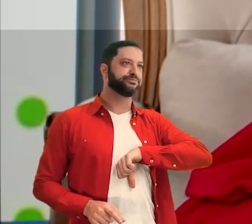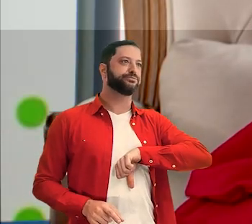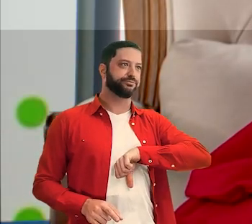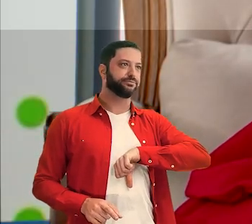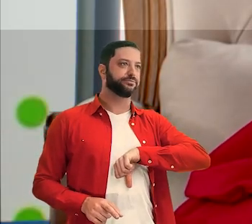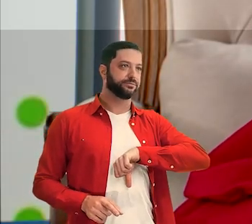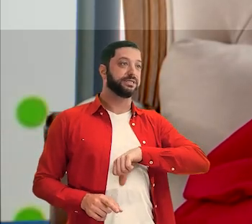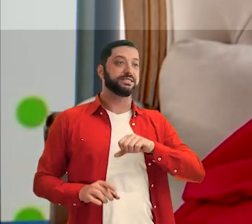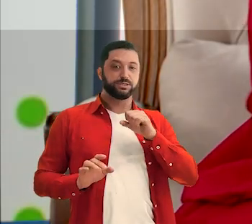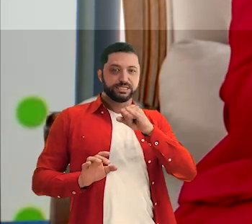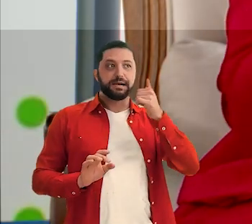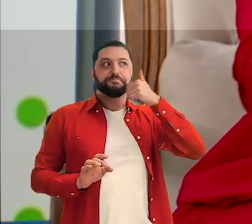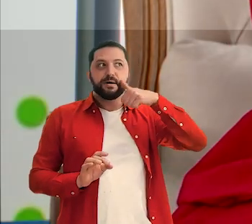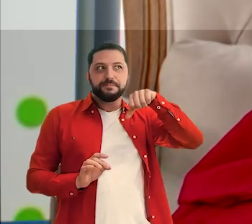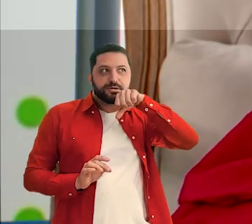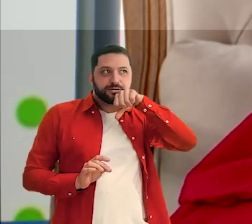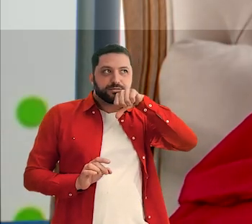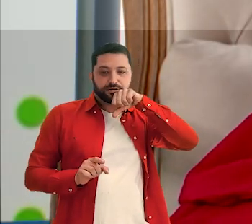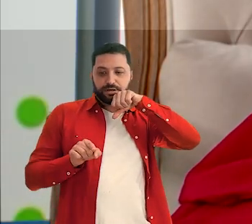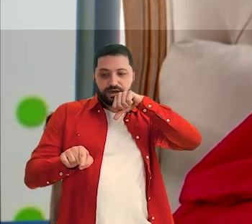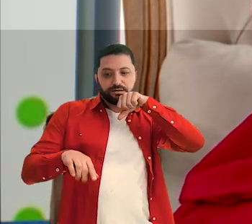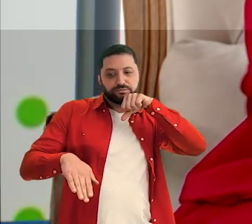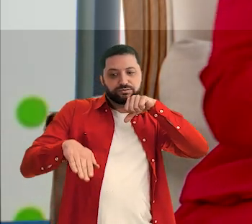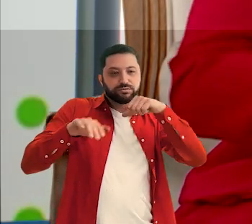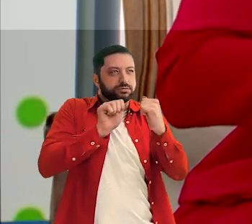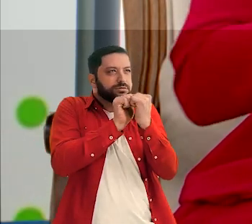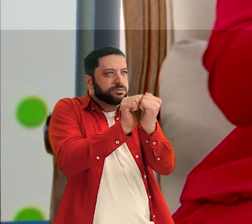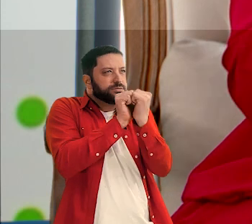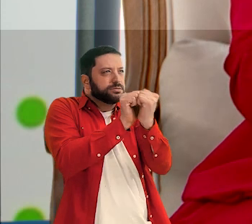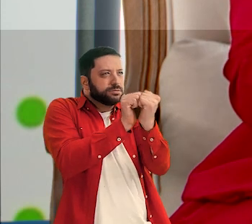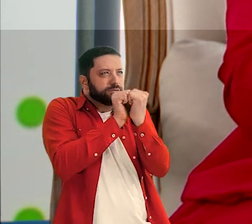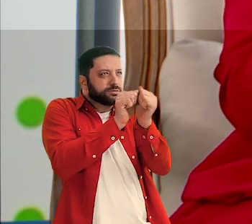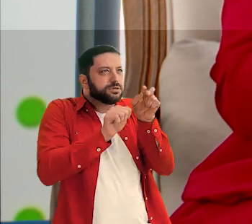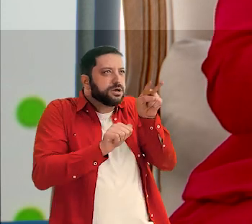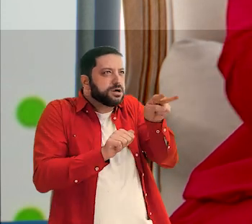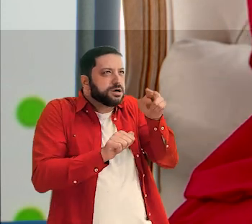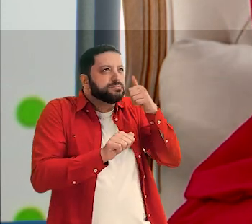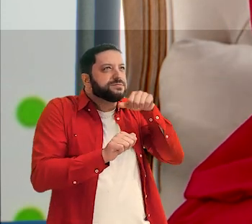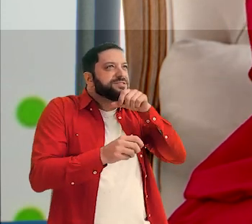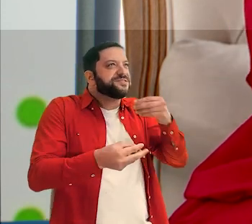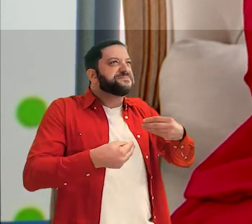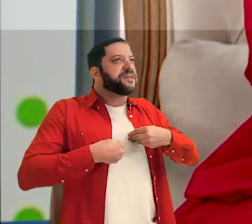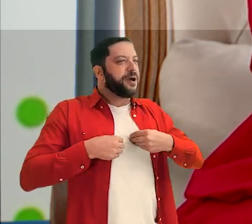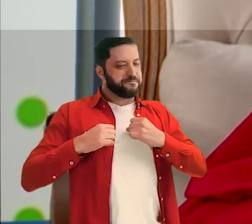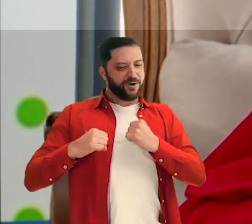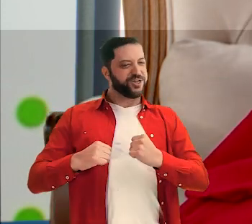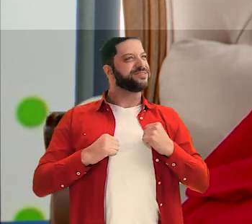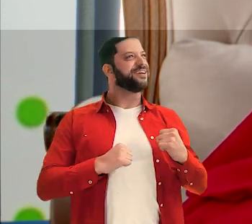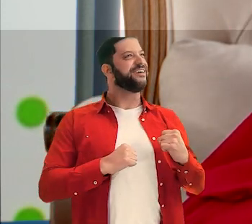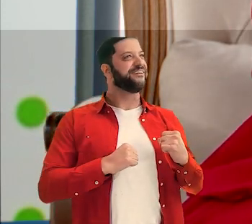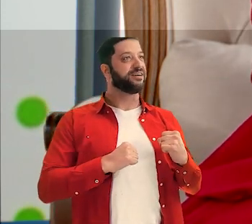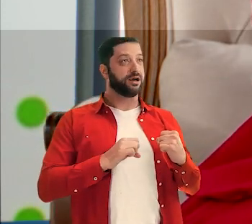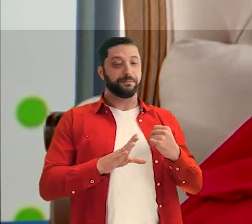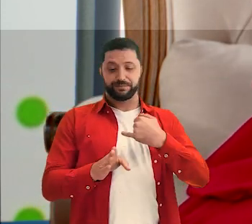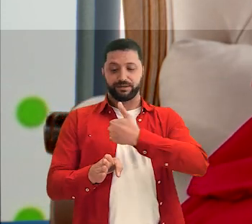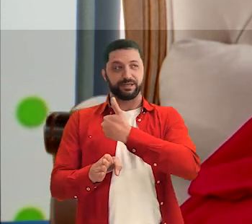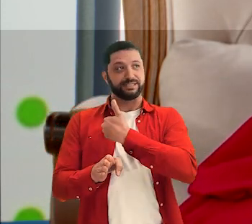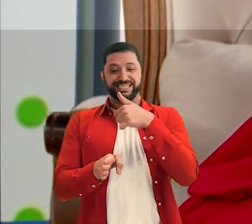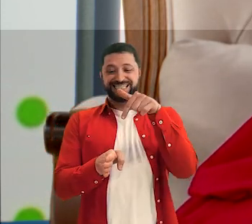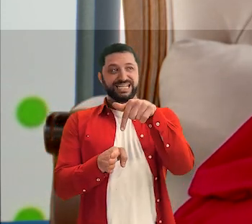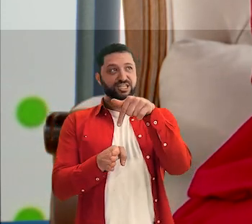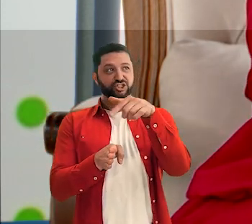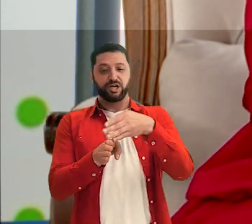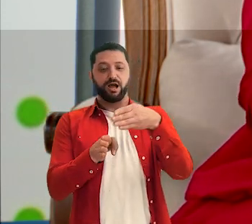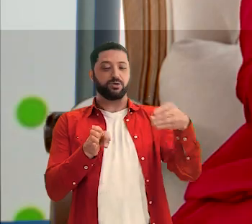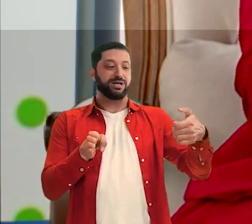baixa. Então, a presença da mãe faz com que a criança seja empoderada, tenha, sabe, se